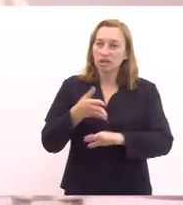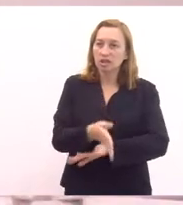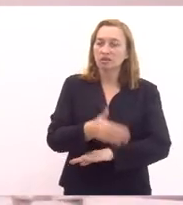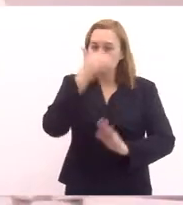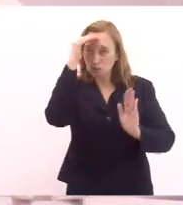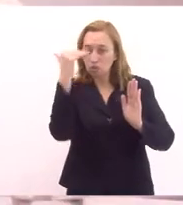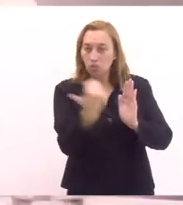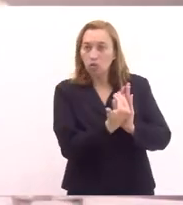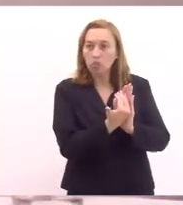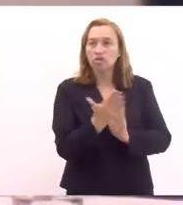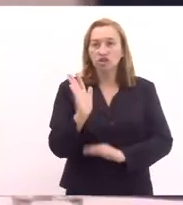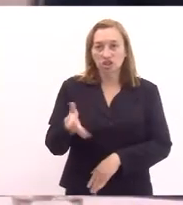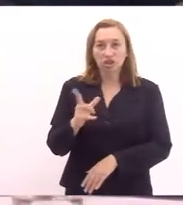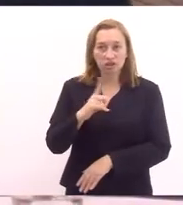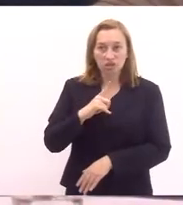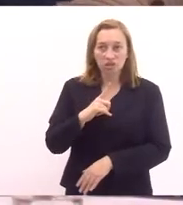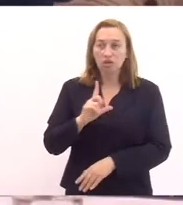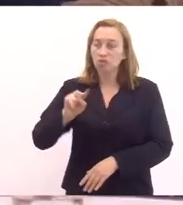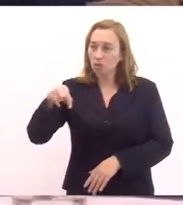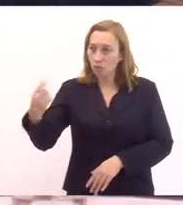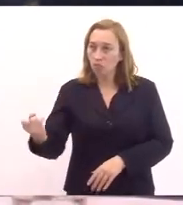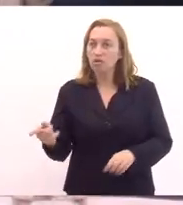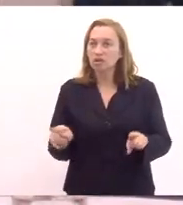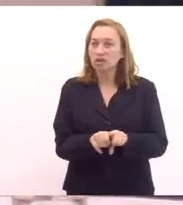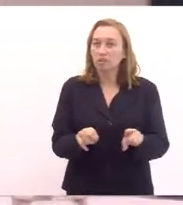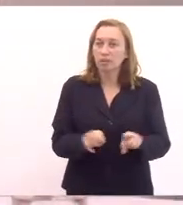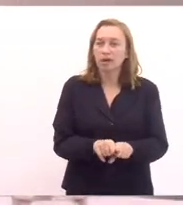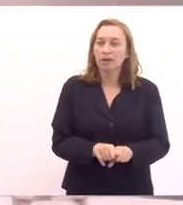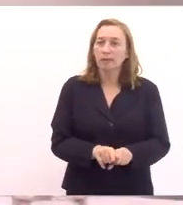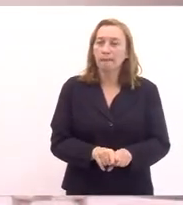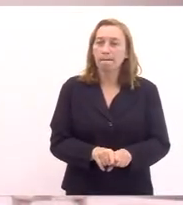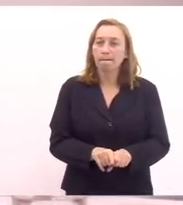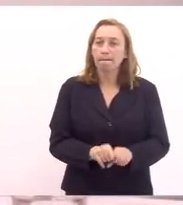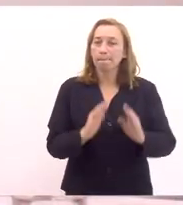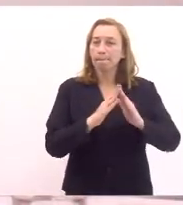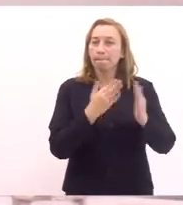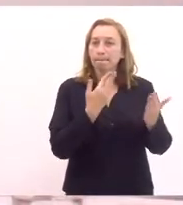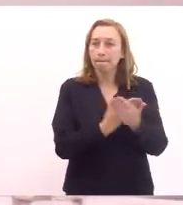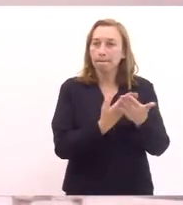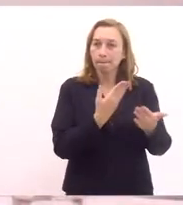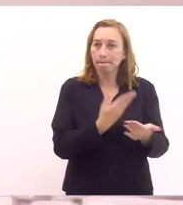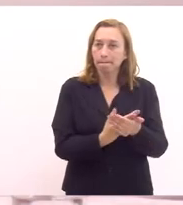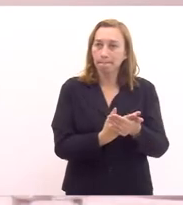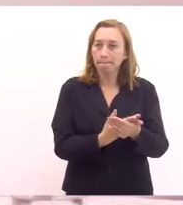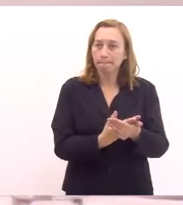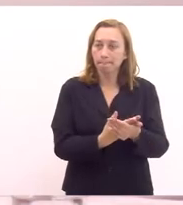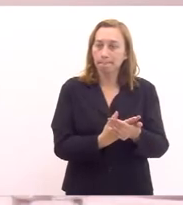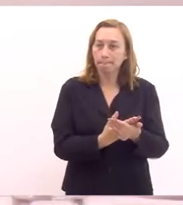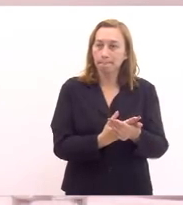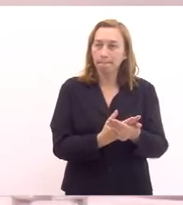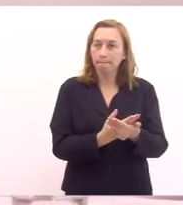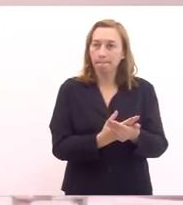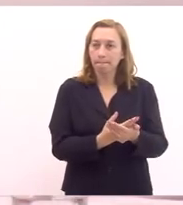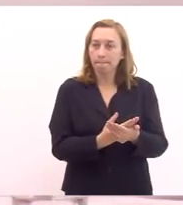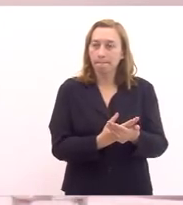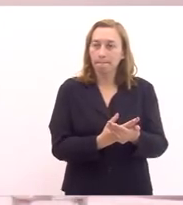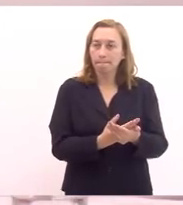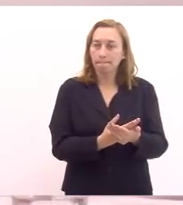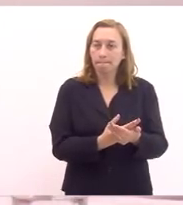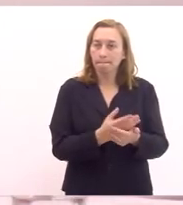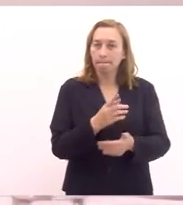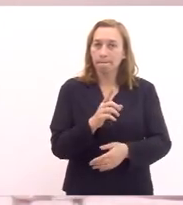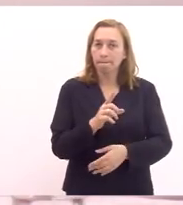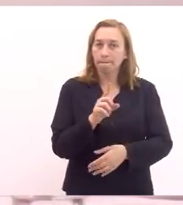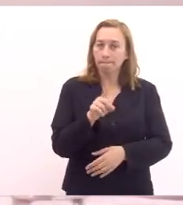cúmplice do que já estava outra semelhante foi a escola sem mordaça uma lei que deu uma grão grande problema aqui